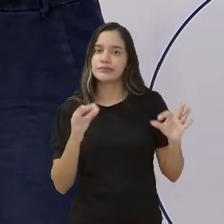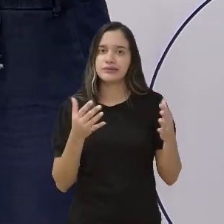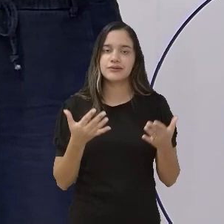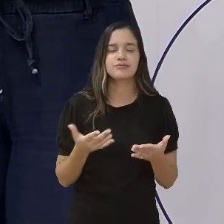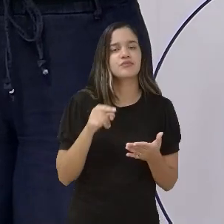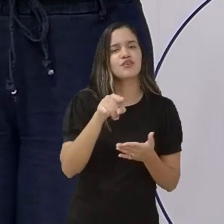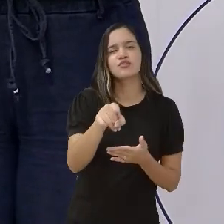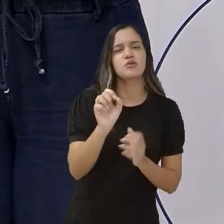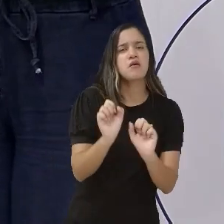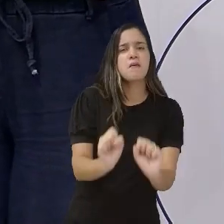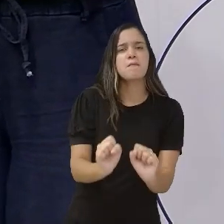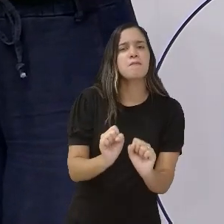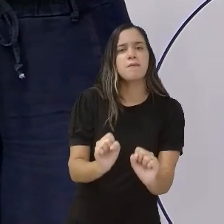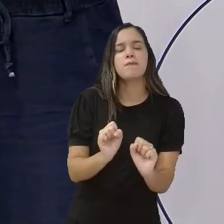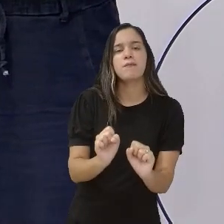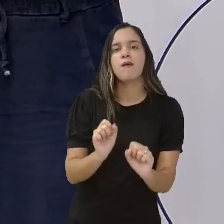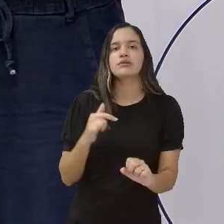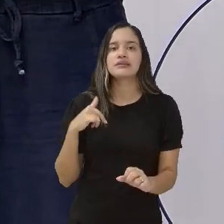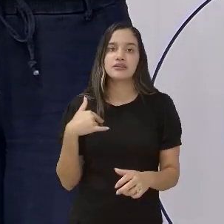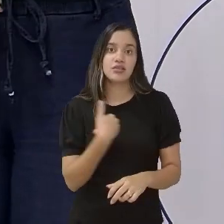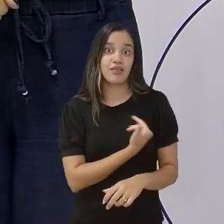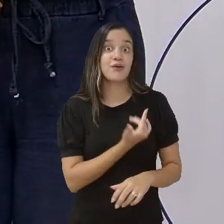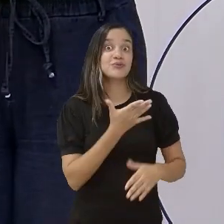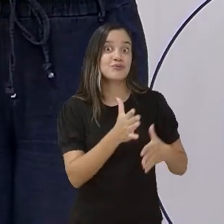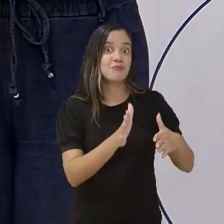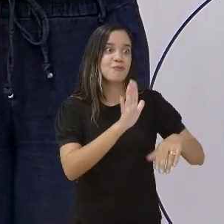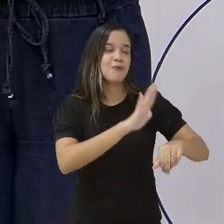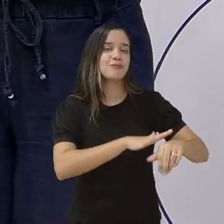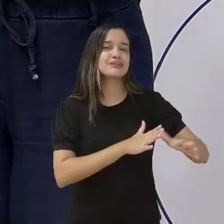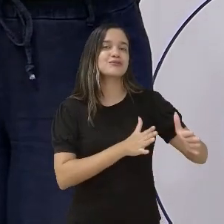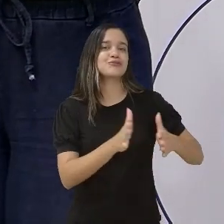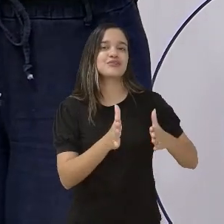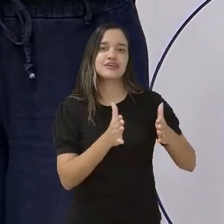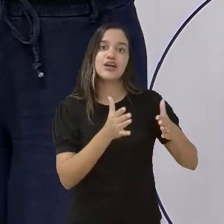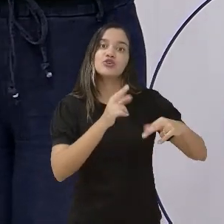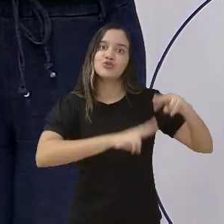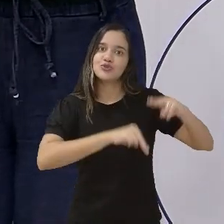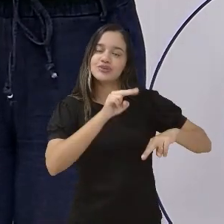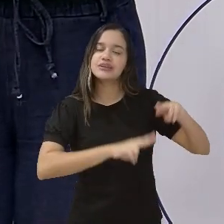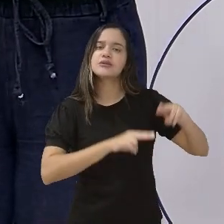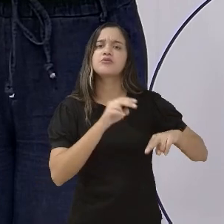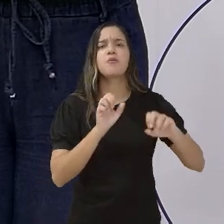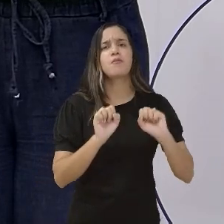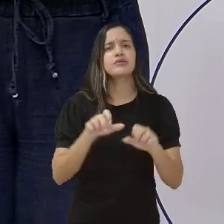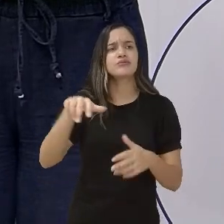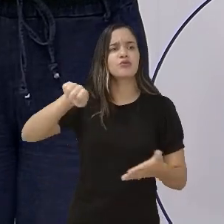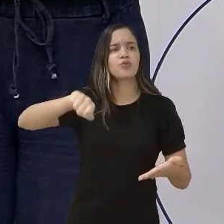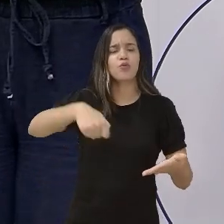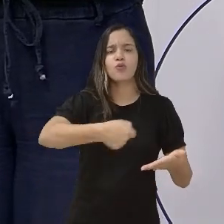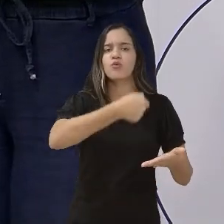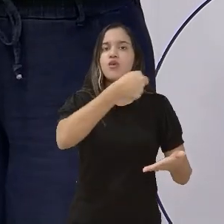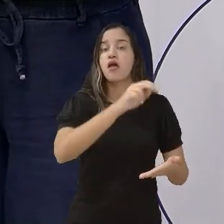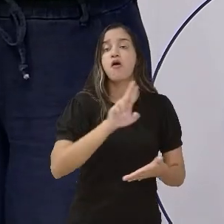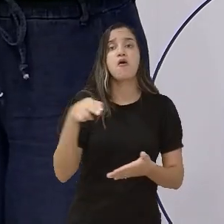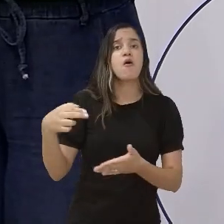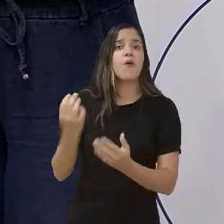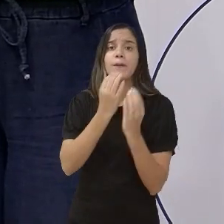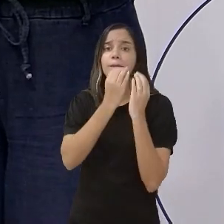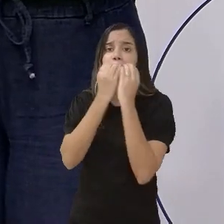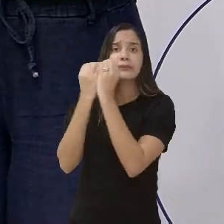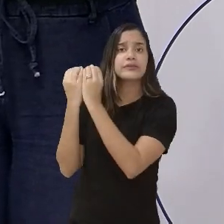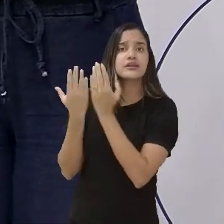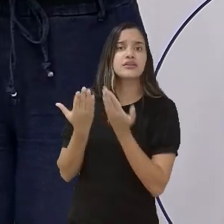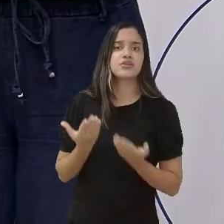padronizada. Aí você pode, já que a gente está no ciclo junino, pode pegar ali com a colher e dizer, pega o milho de